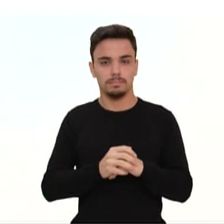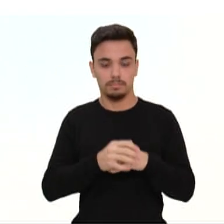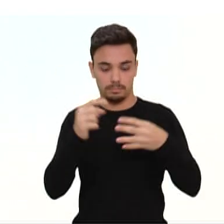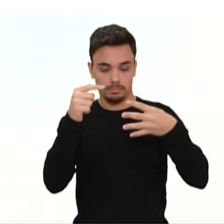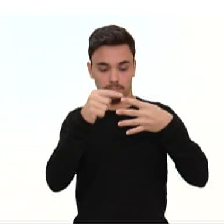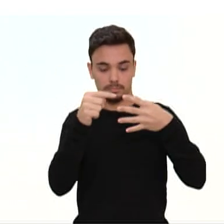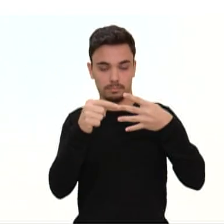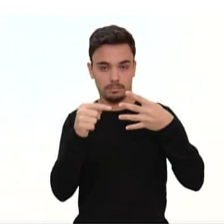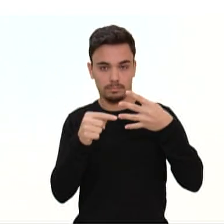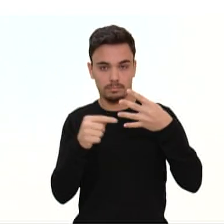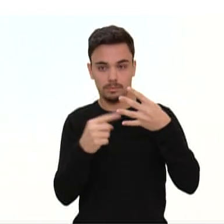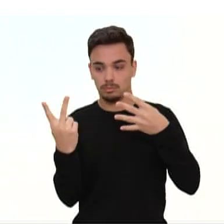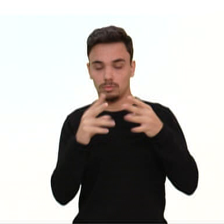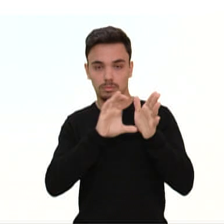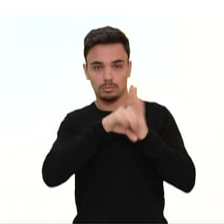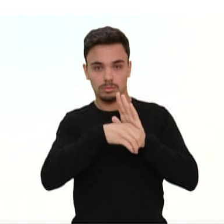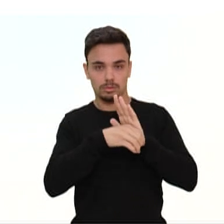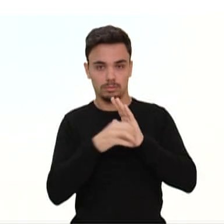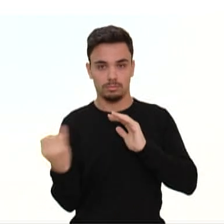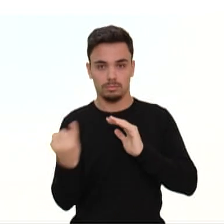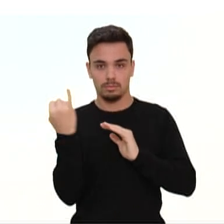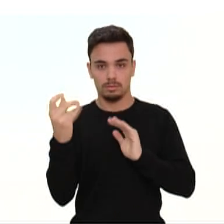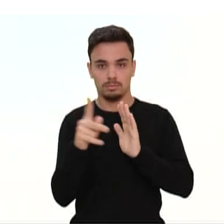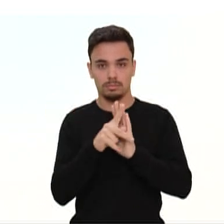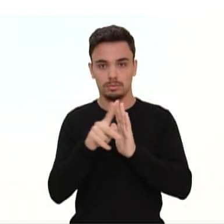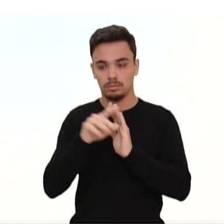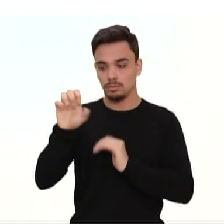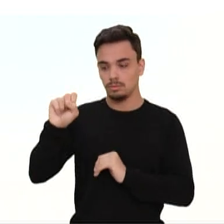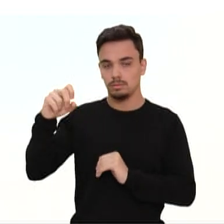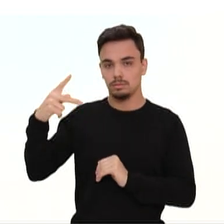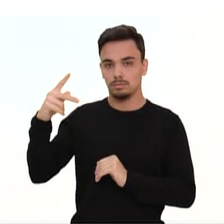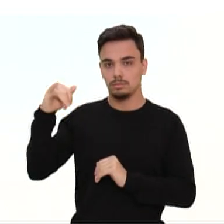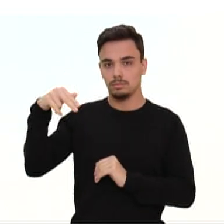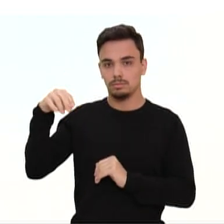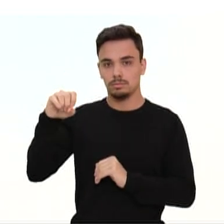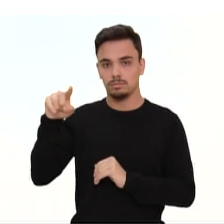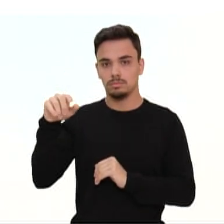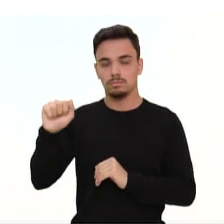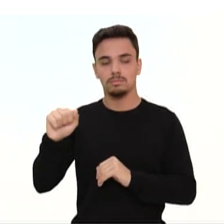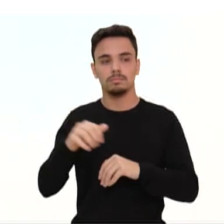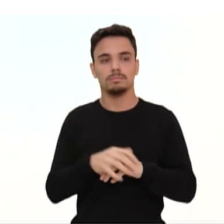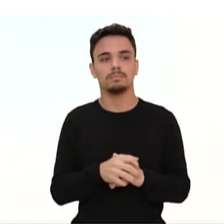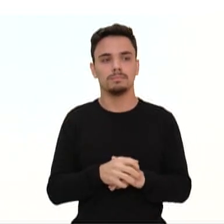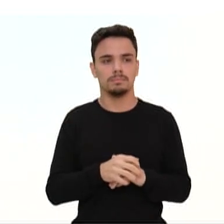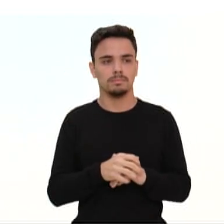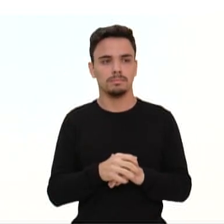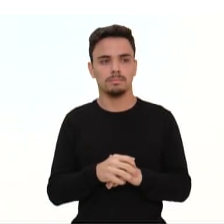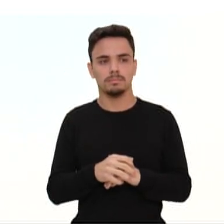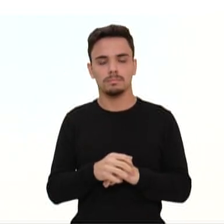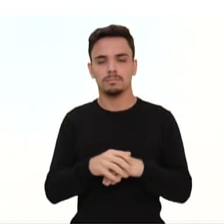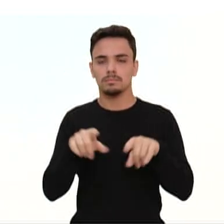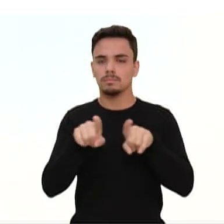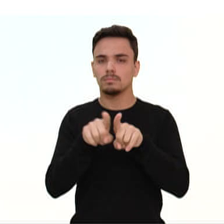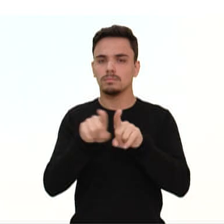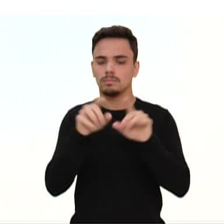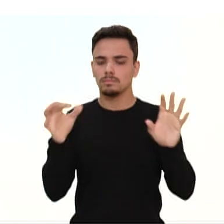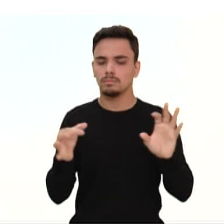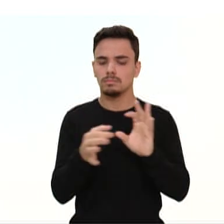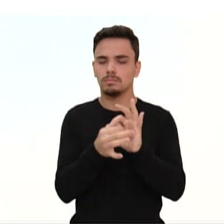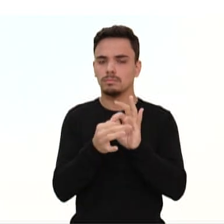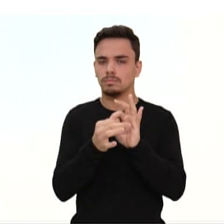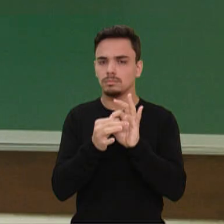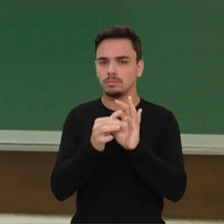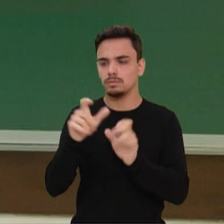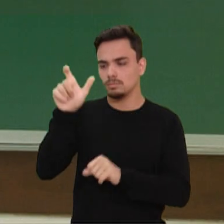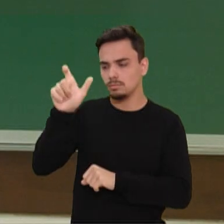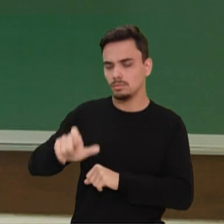dois conceitos fundamentais lá por Spinoza, paralelismo entre corpo e mente e a conciliação que o Spinoza faz